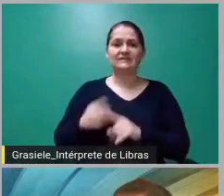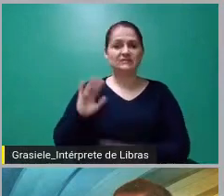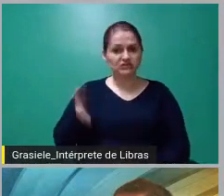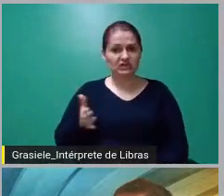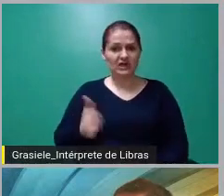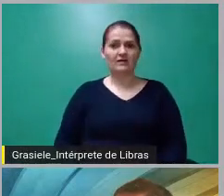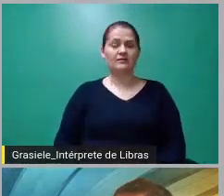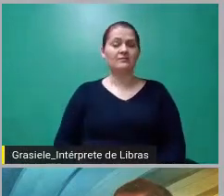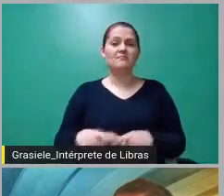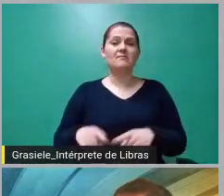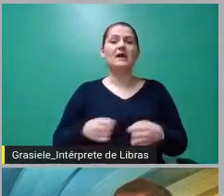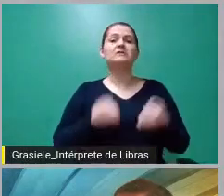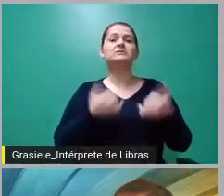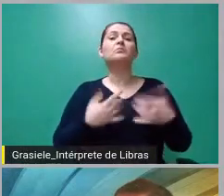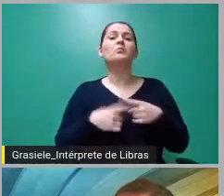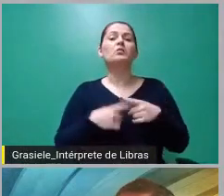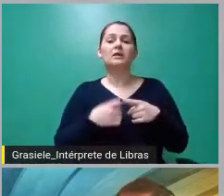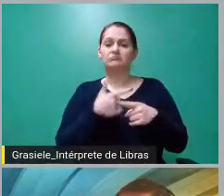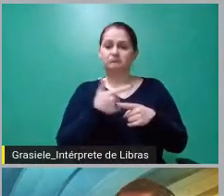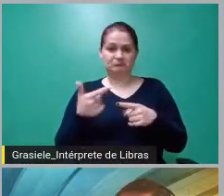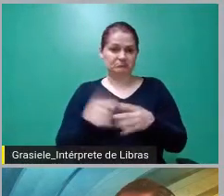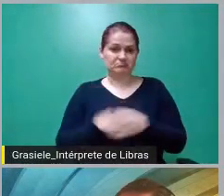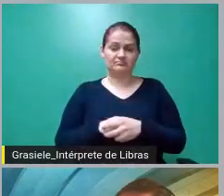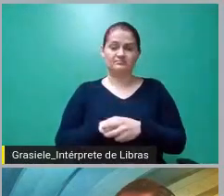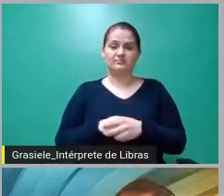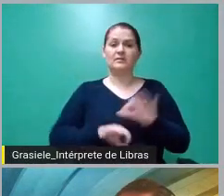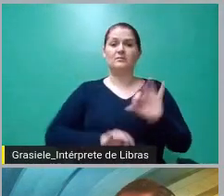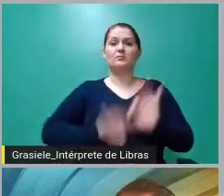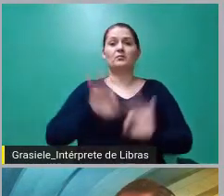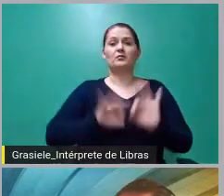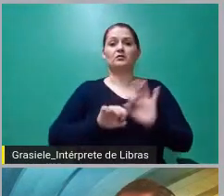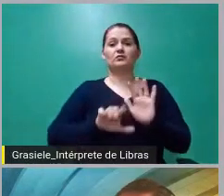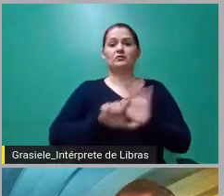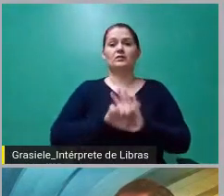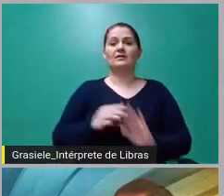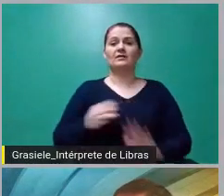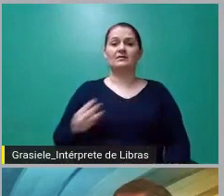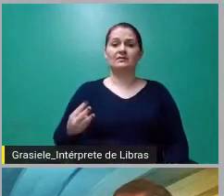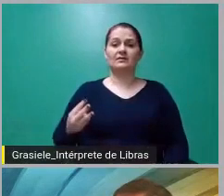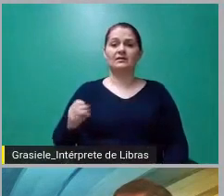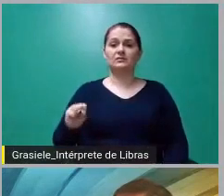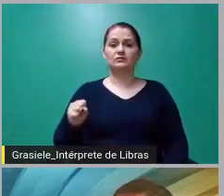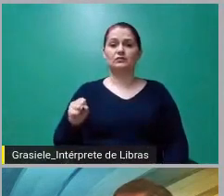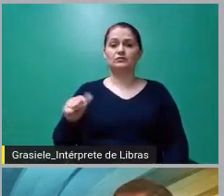sustente. O projeto de lei 3877